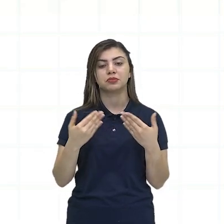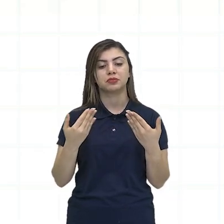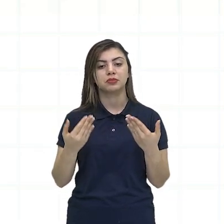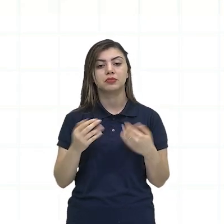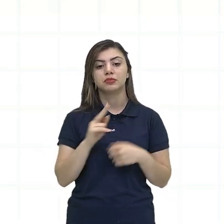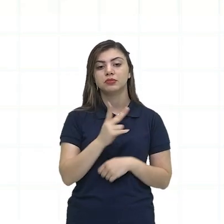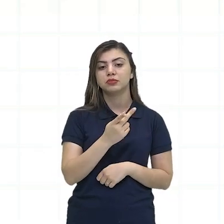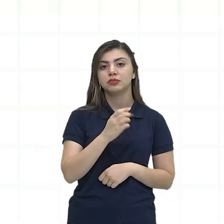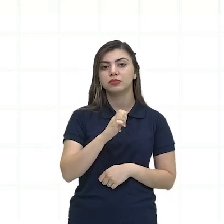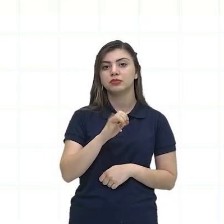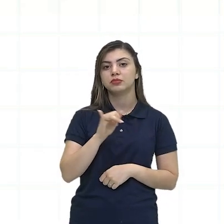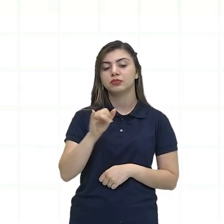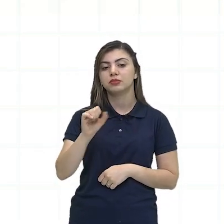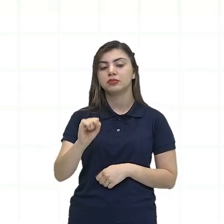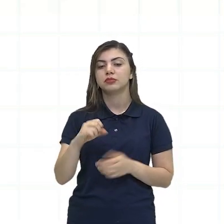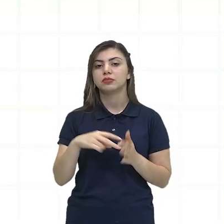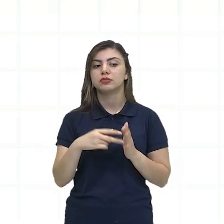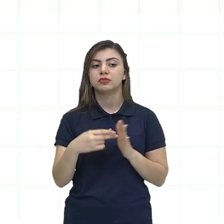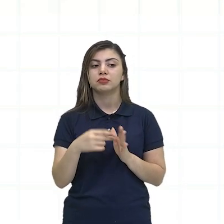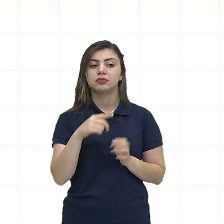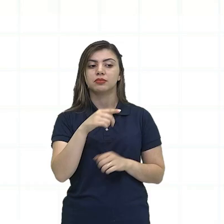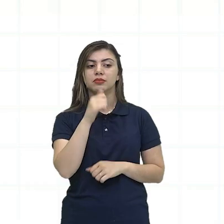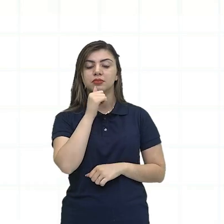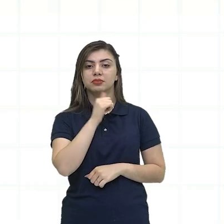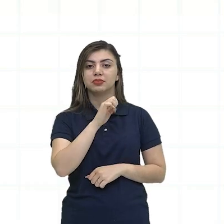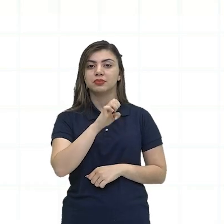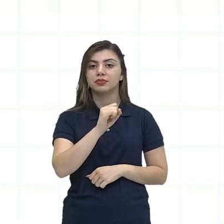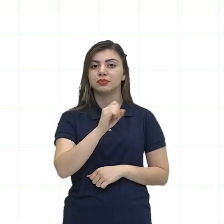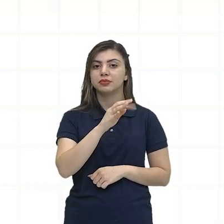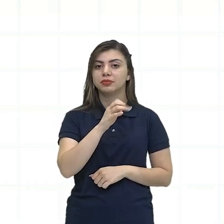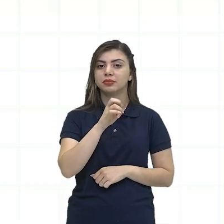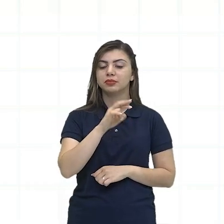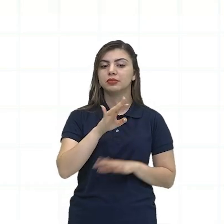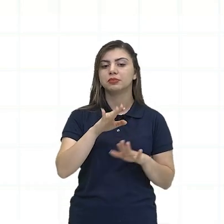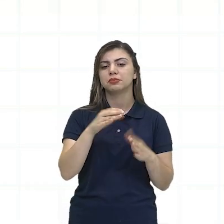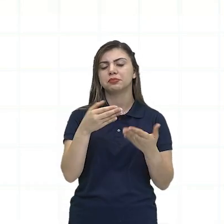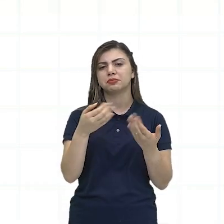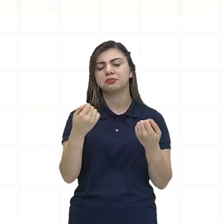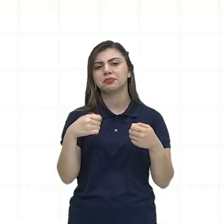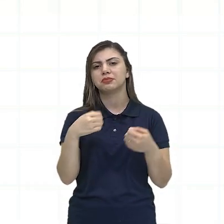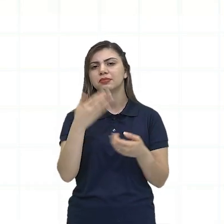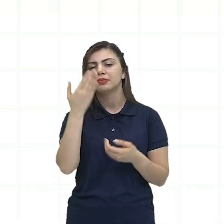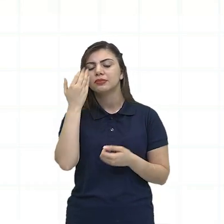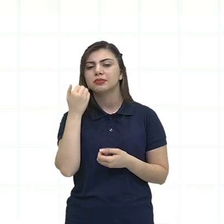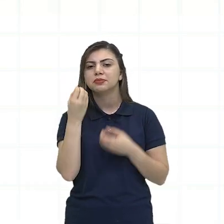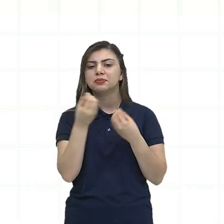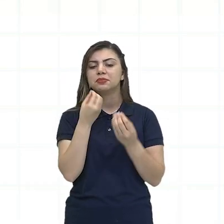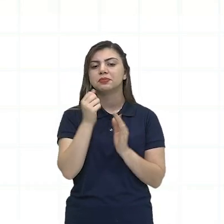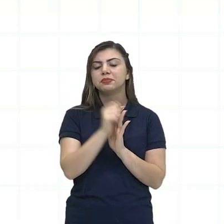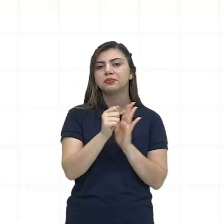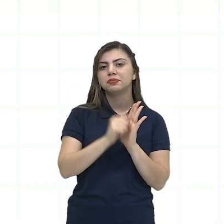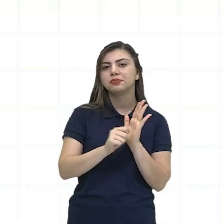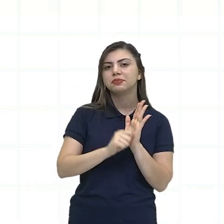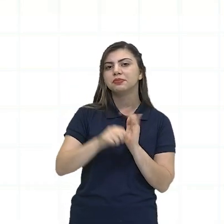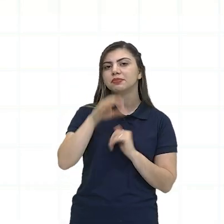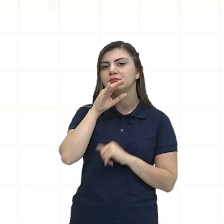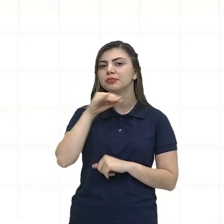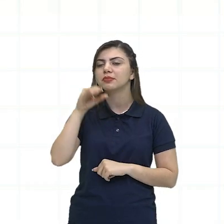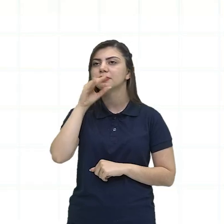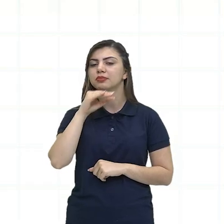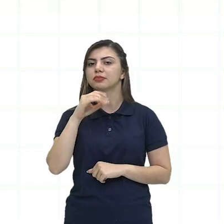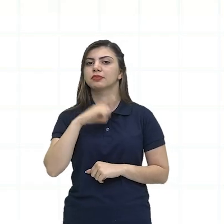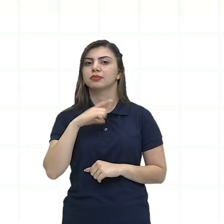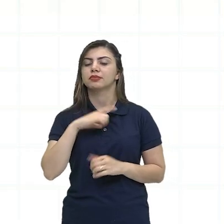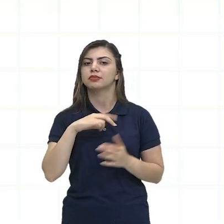Vocês precisam aprender a utilizar na fala, na escrita, a fazer sentido, sabe?